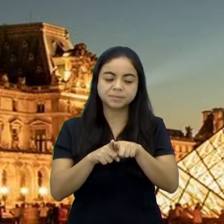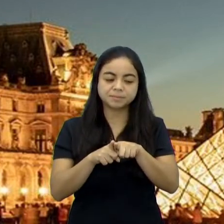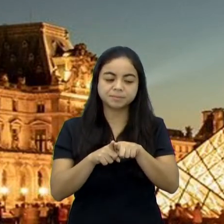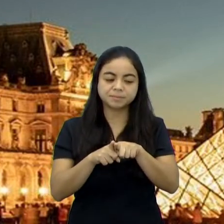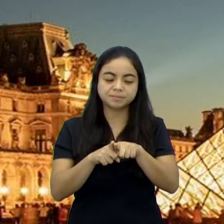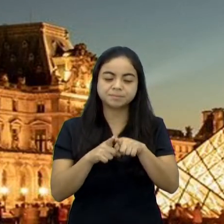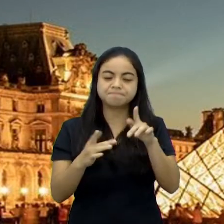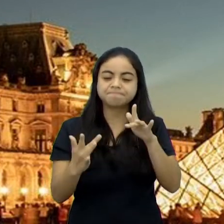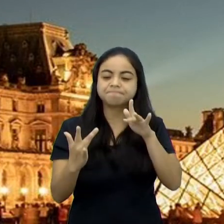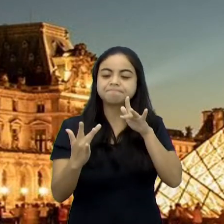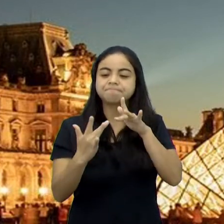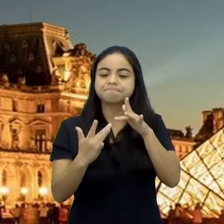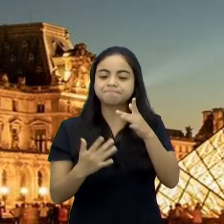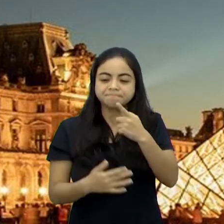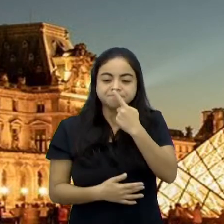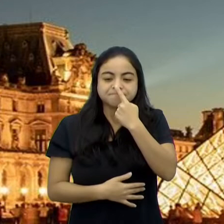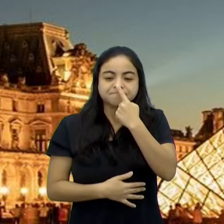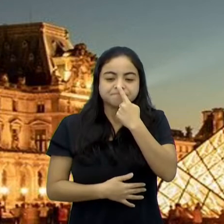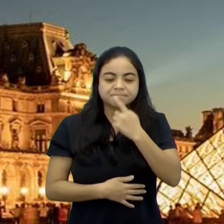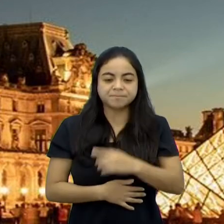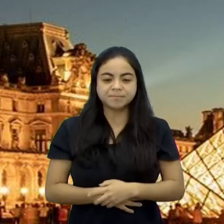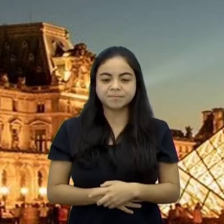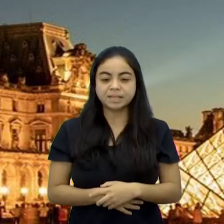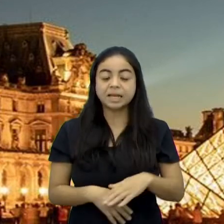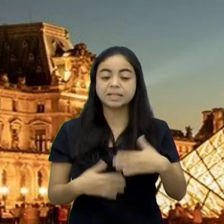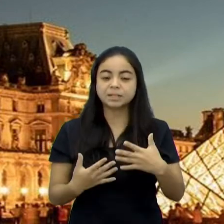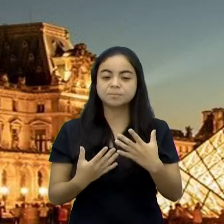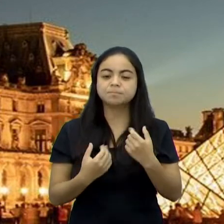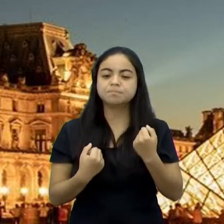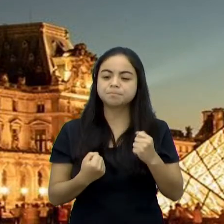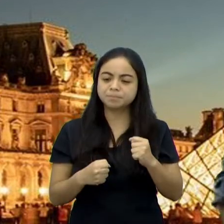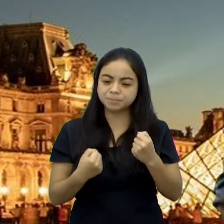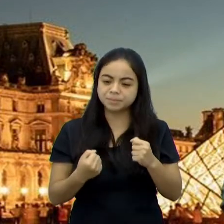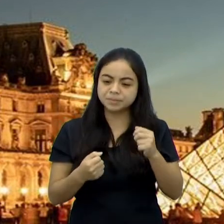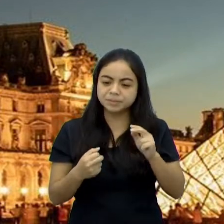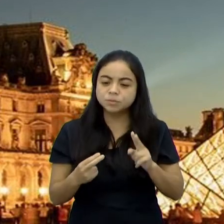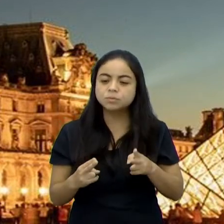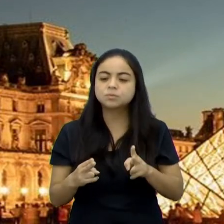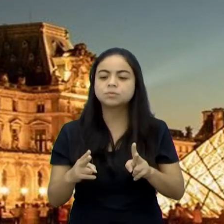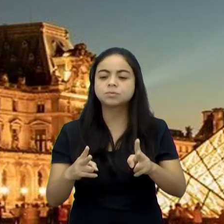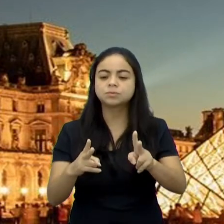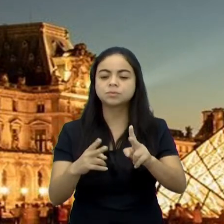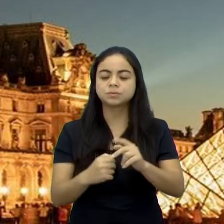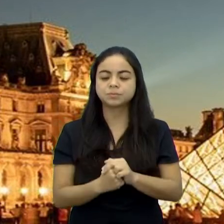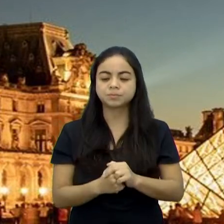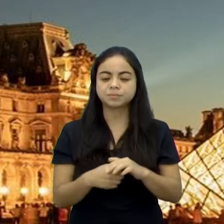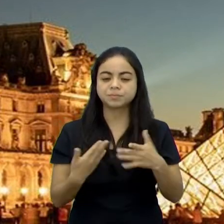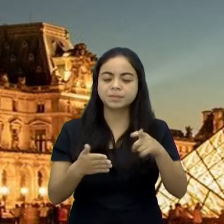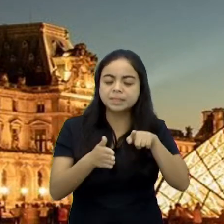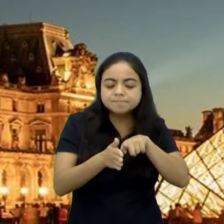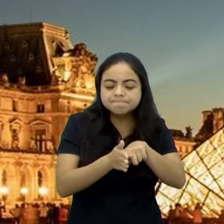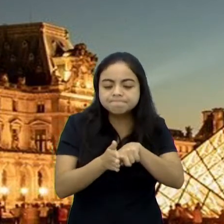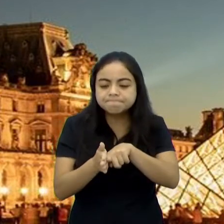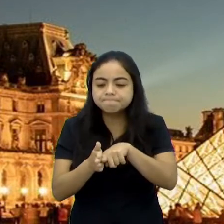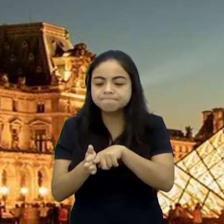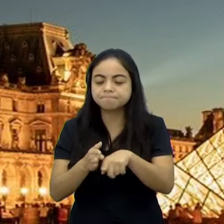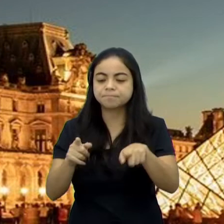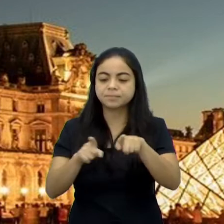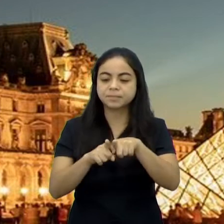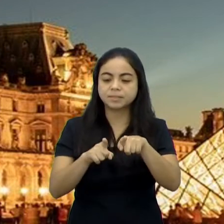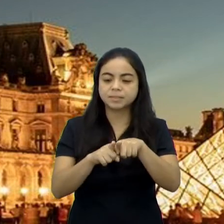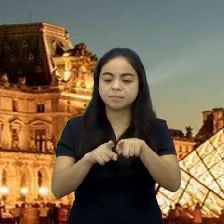essa identificação, essa inspiração, nós precisamos conservá-la. E essa é a forma, né, através da investigação científica,